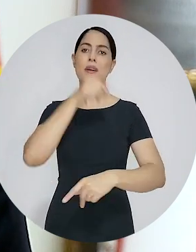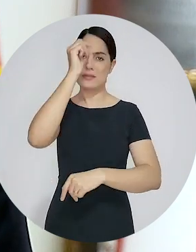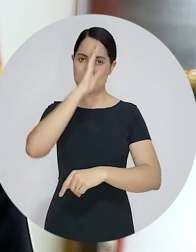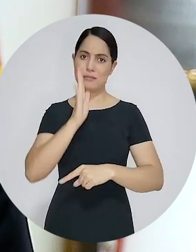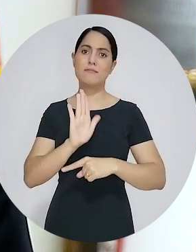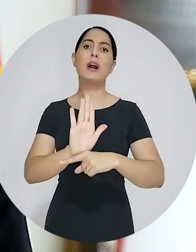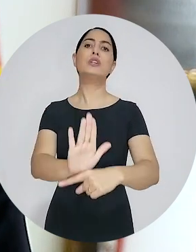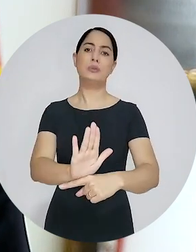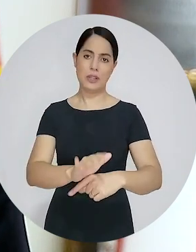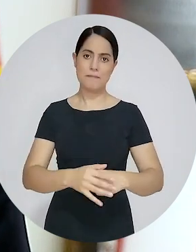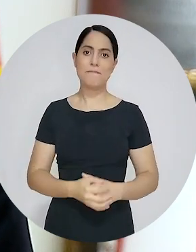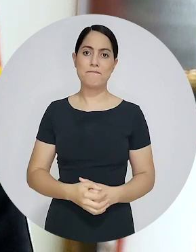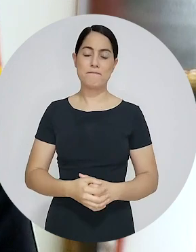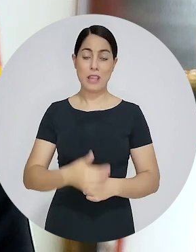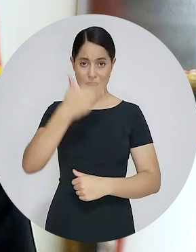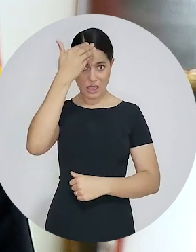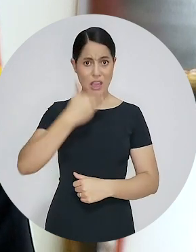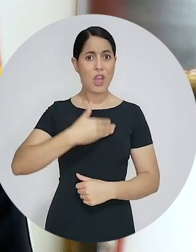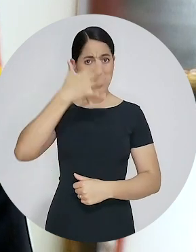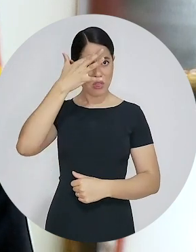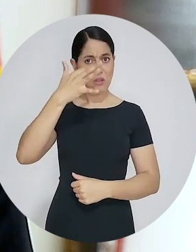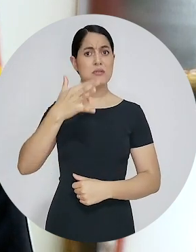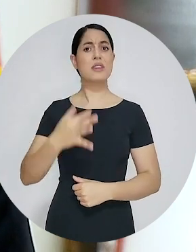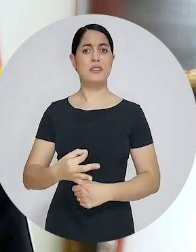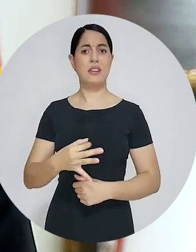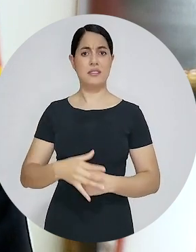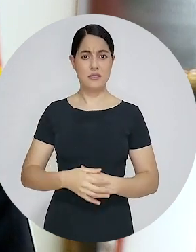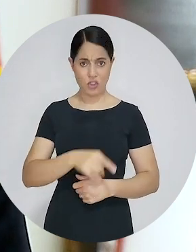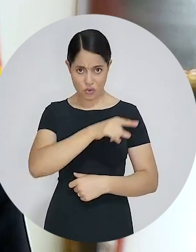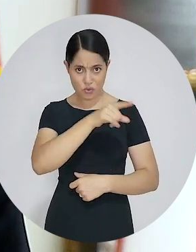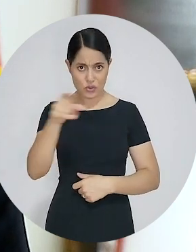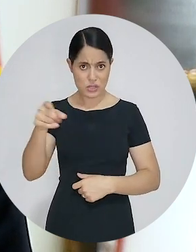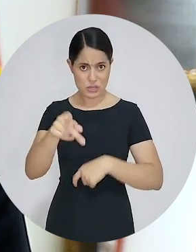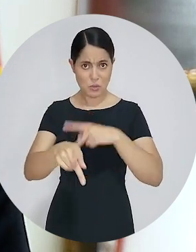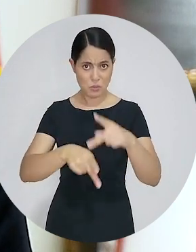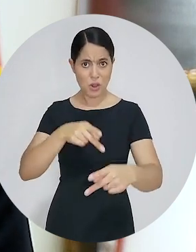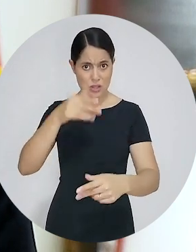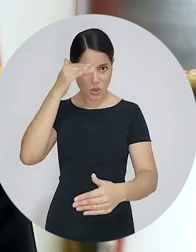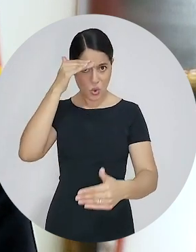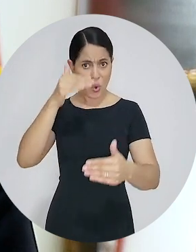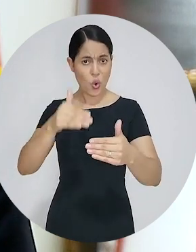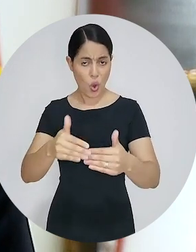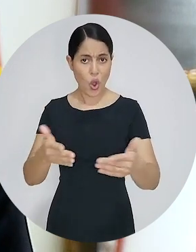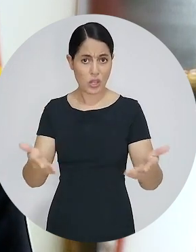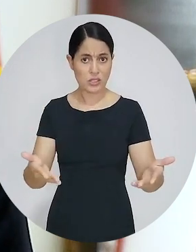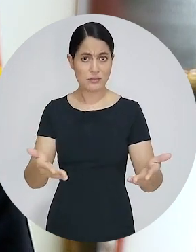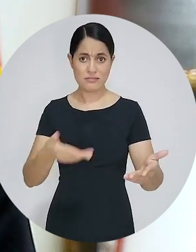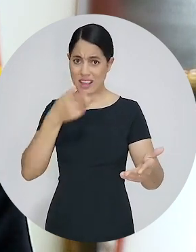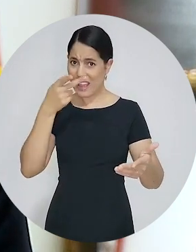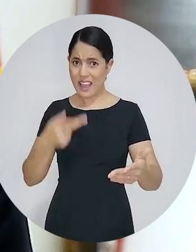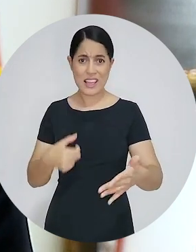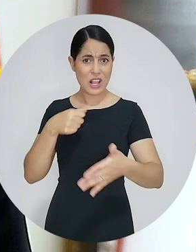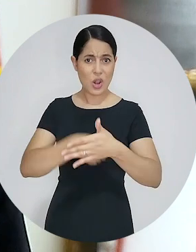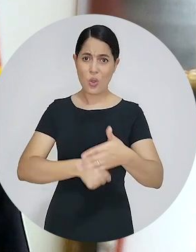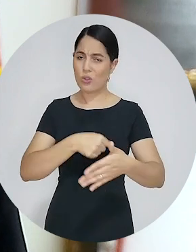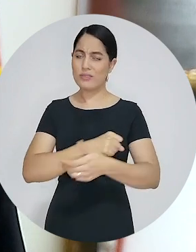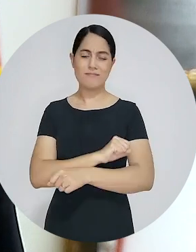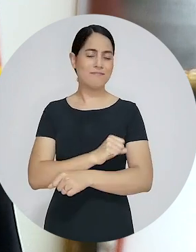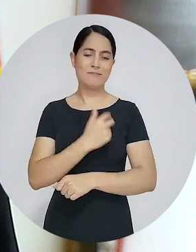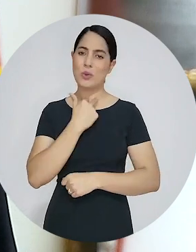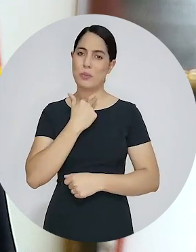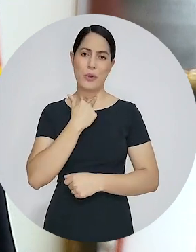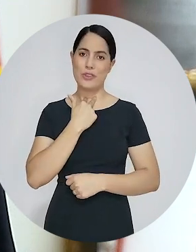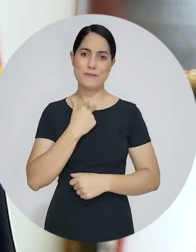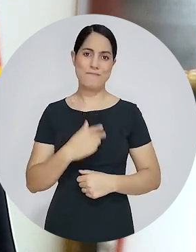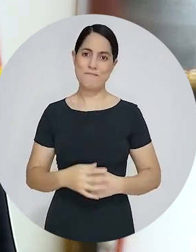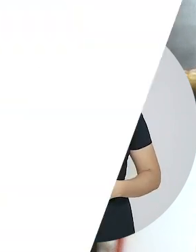alimentar à nossa população. Tenho certeza que você concorda comigo que essa luta não pode aguardar